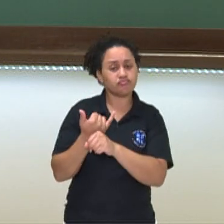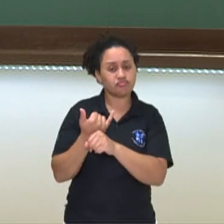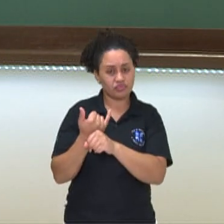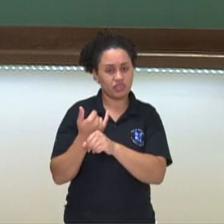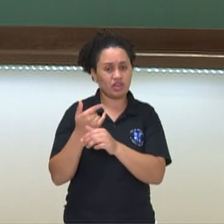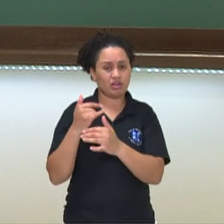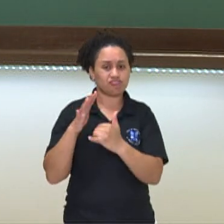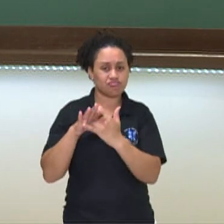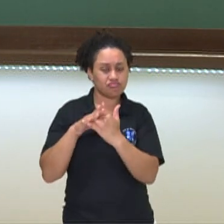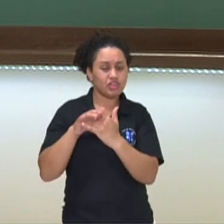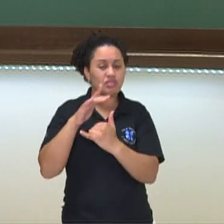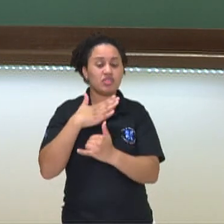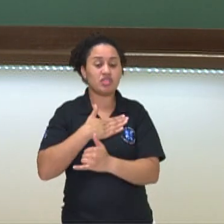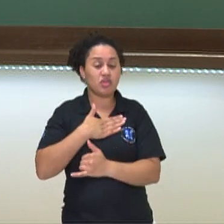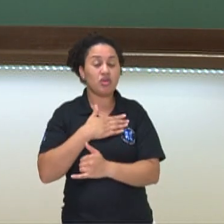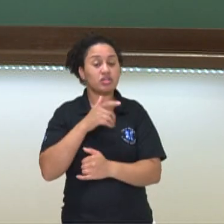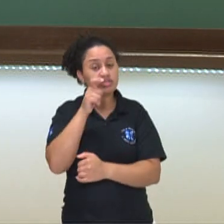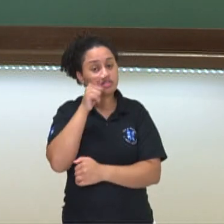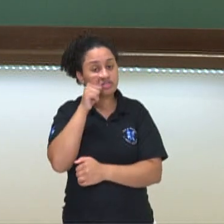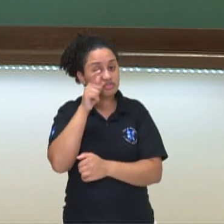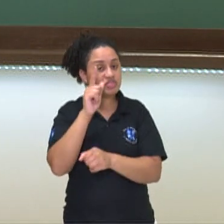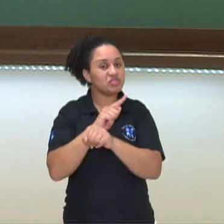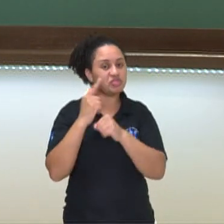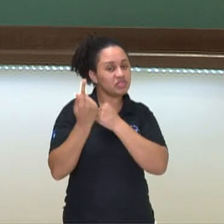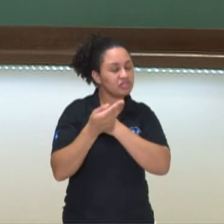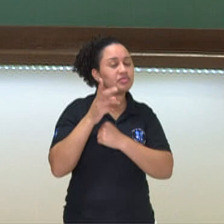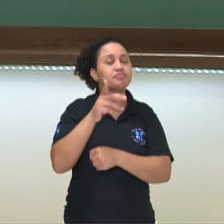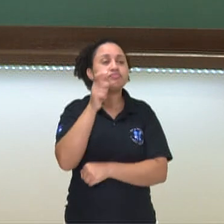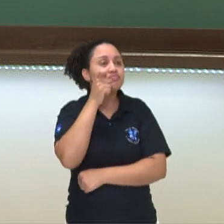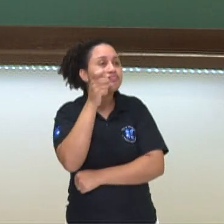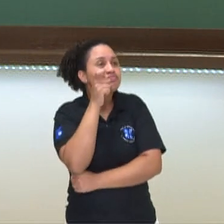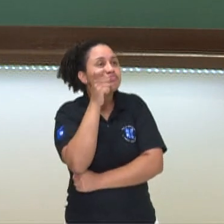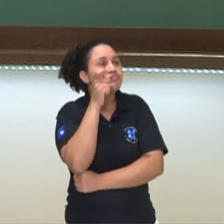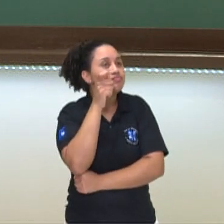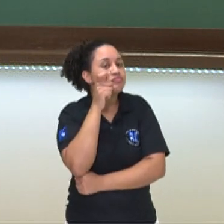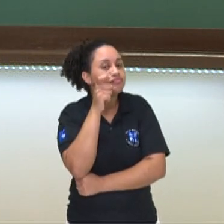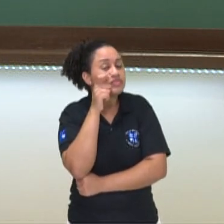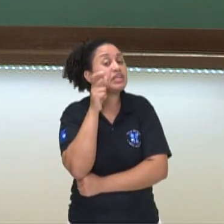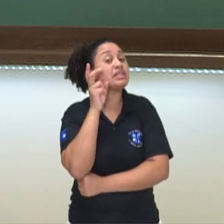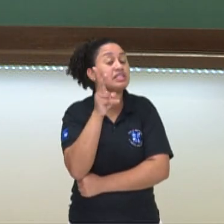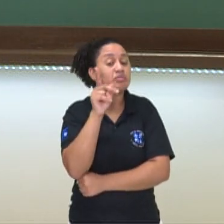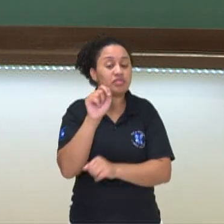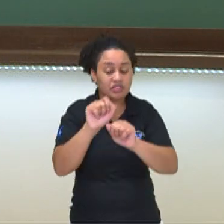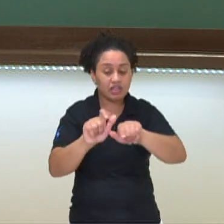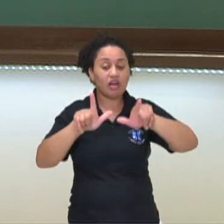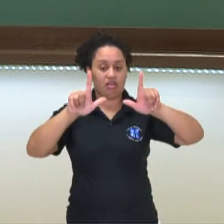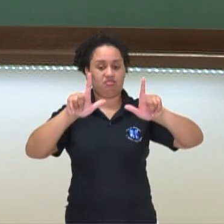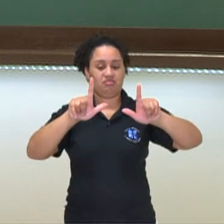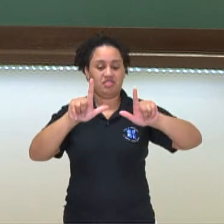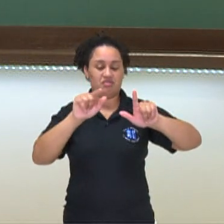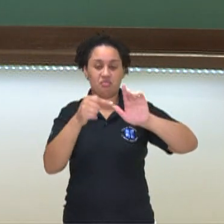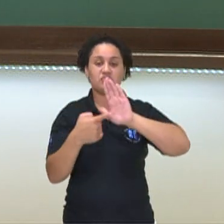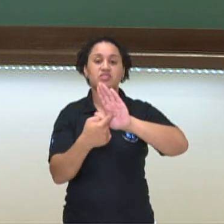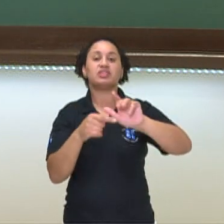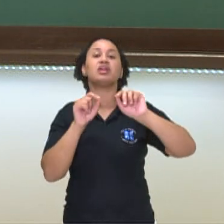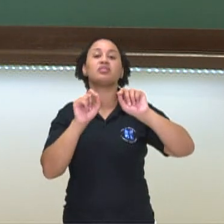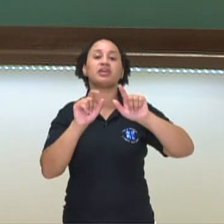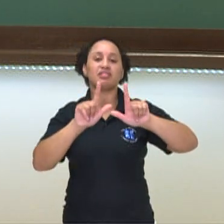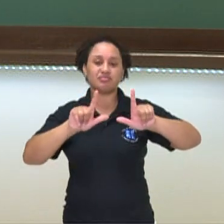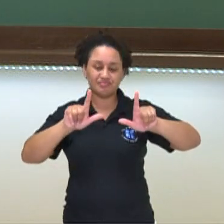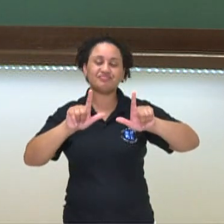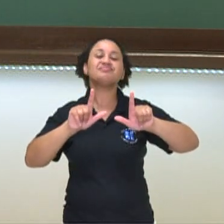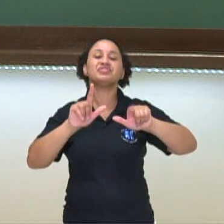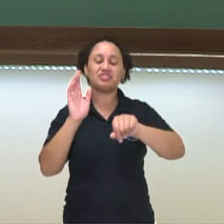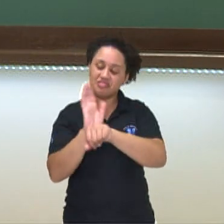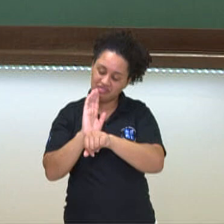de geografia e você está sempre assistindo vídeos de geografia, toda vez que você iniciar o aplicativo, o que ele vai mostrar para você?